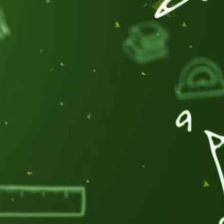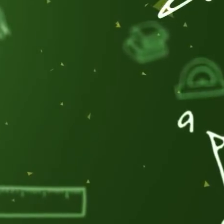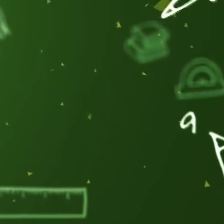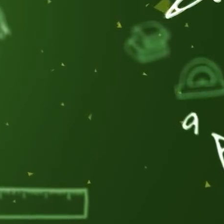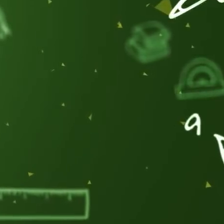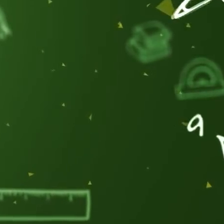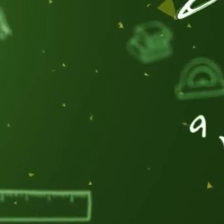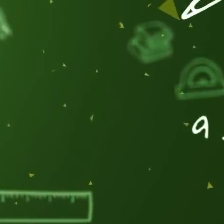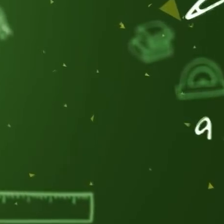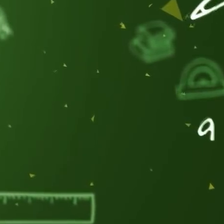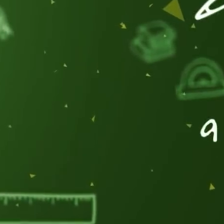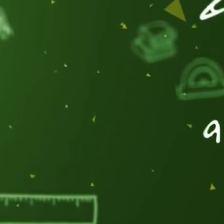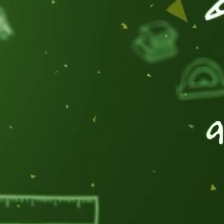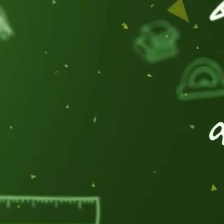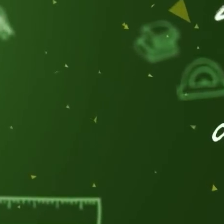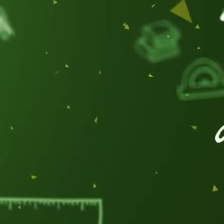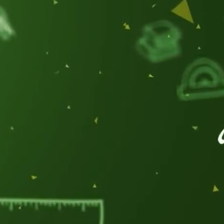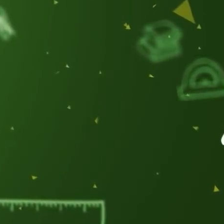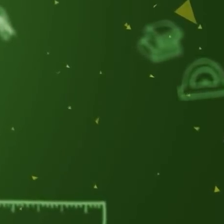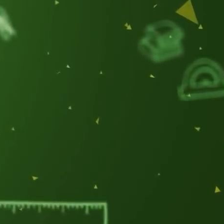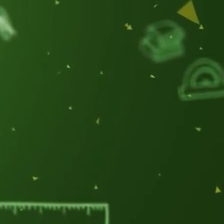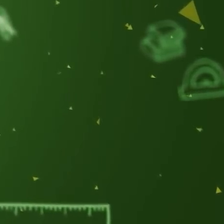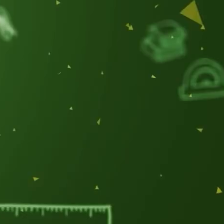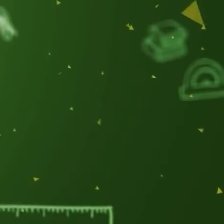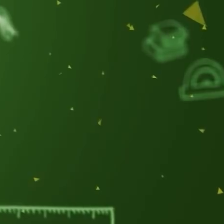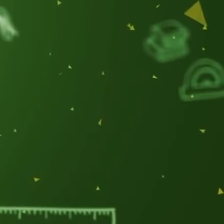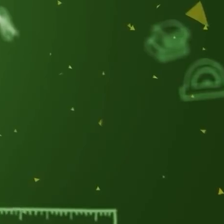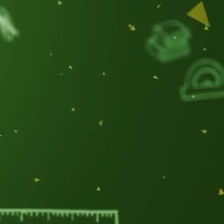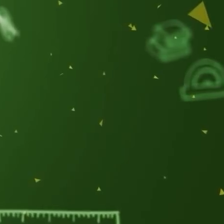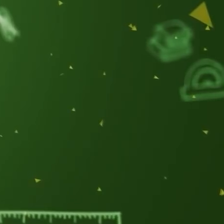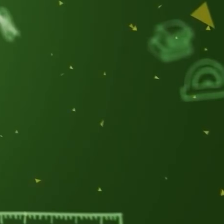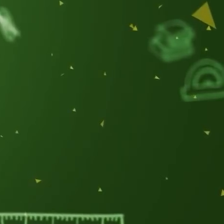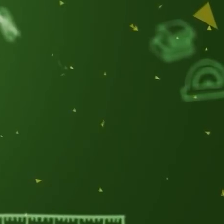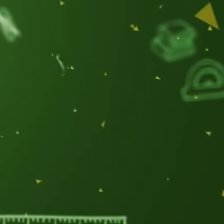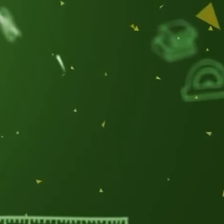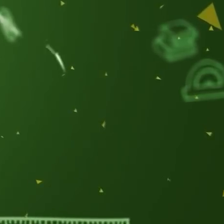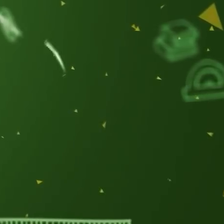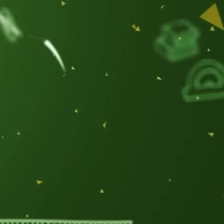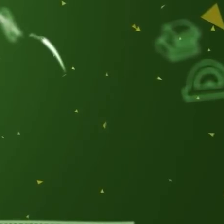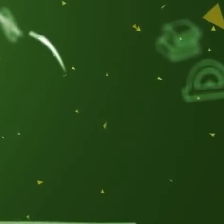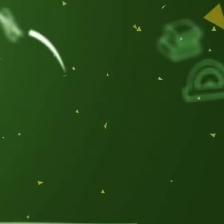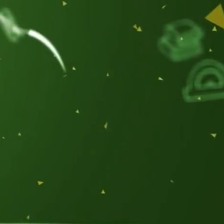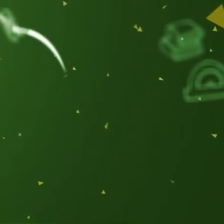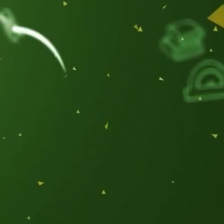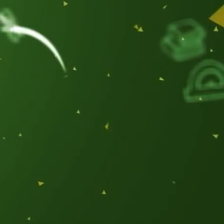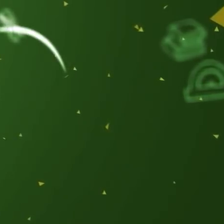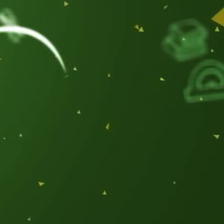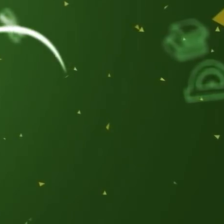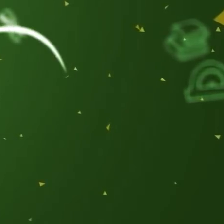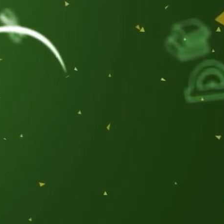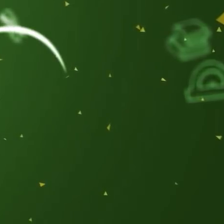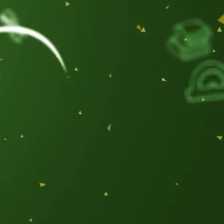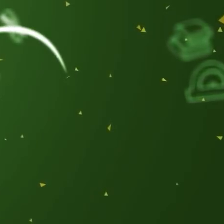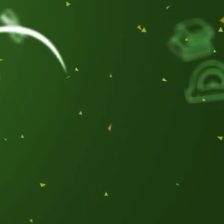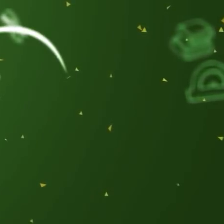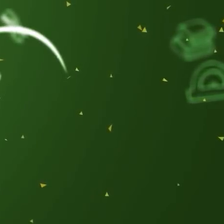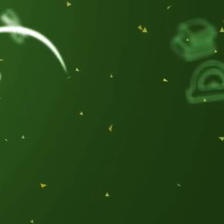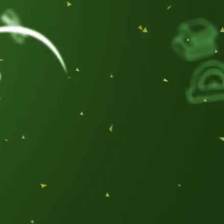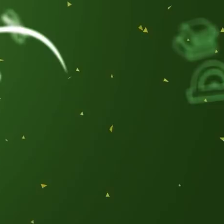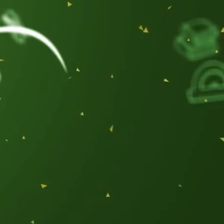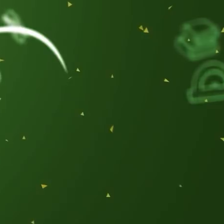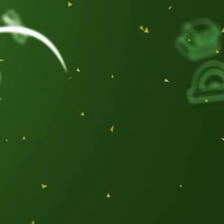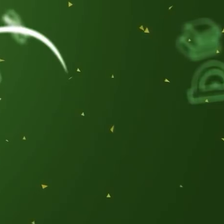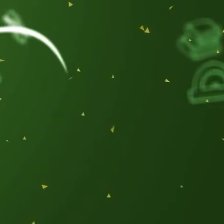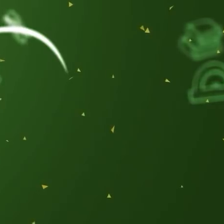Essa lenda é bem conhecida e famosa nas regiões Centro-Oeste, Norte e